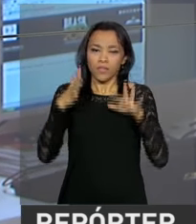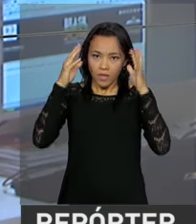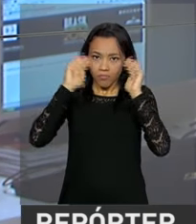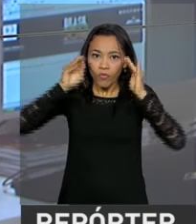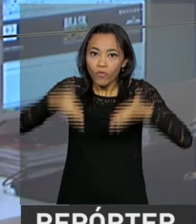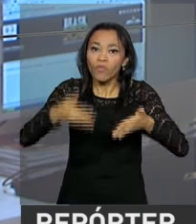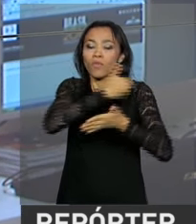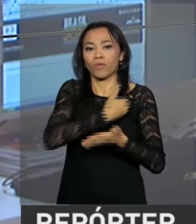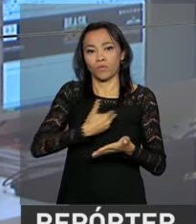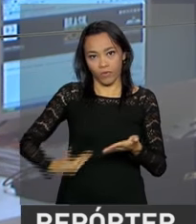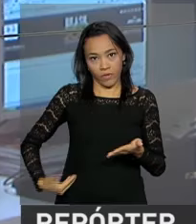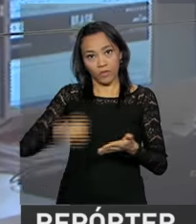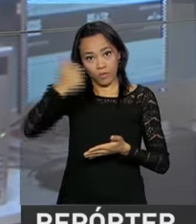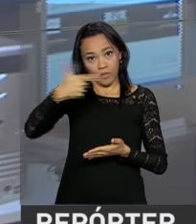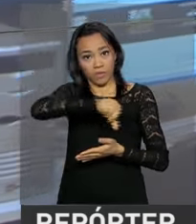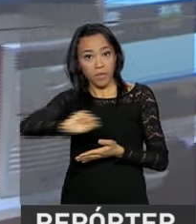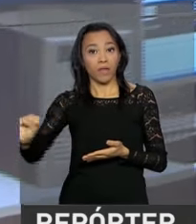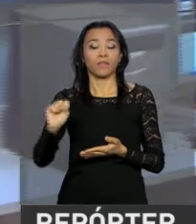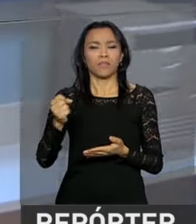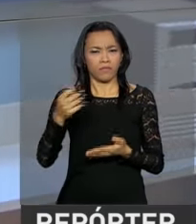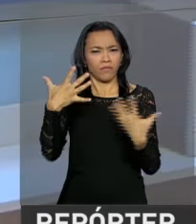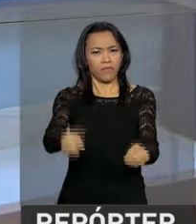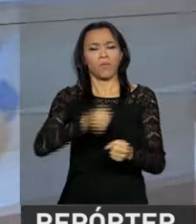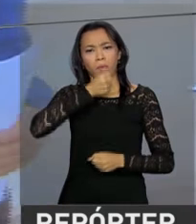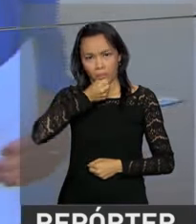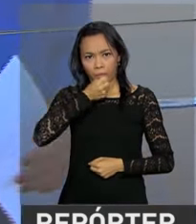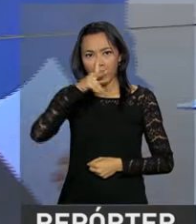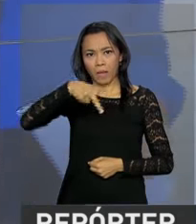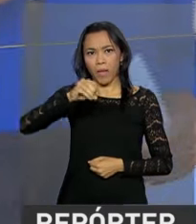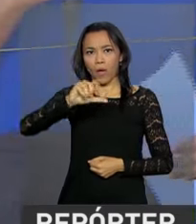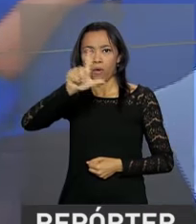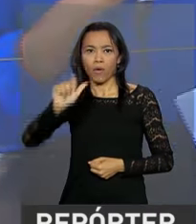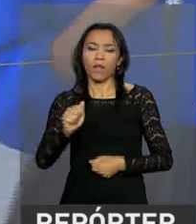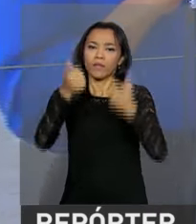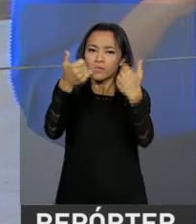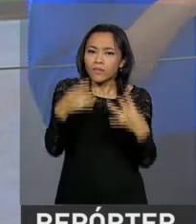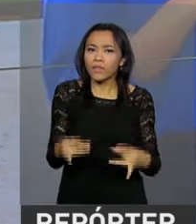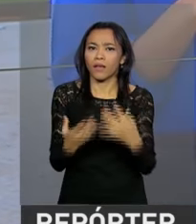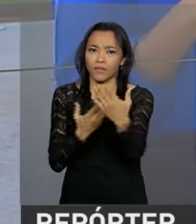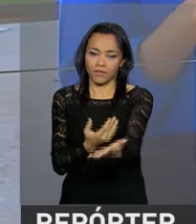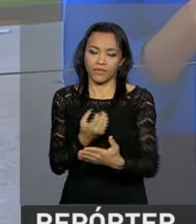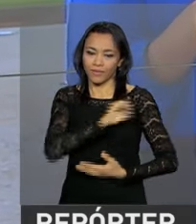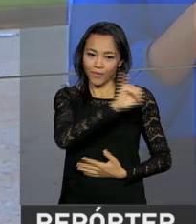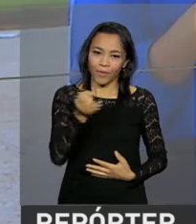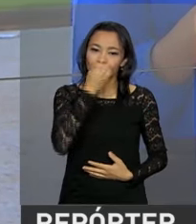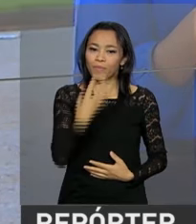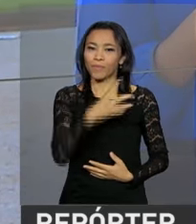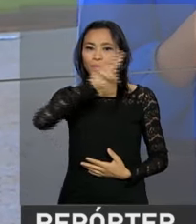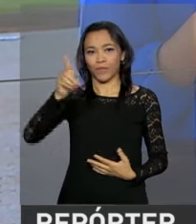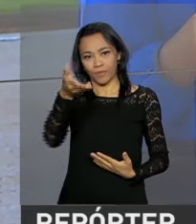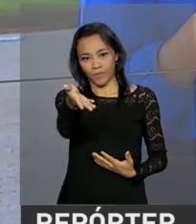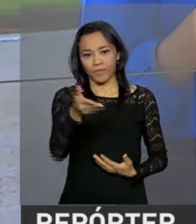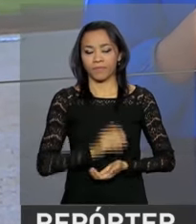no segundo semestre. Vamos falar com a repórter Paola De Orte, que está no Palácio do Planalto e traz os detalhes para a gente. Oi, Paola, bom dia para